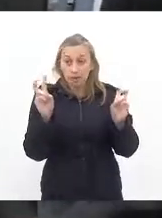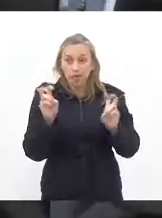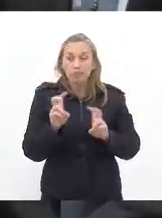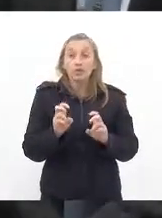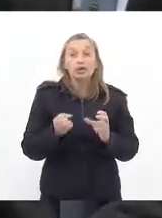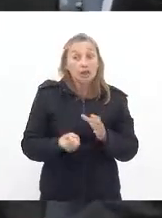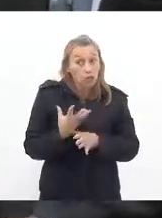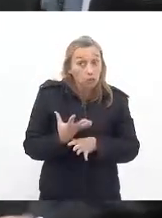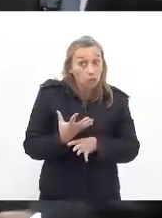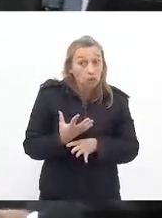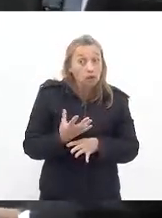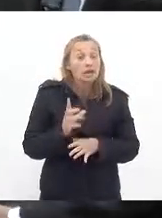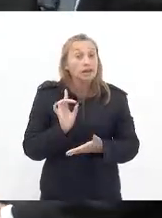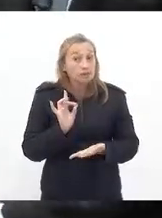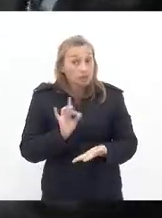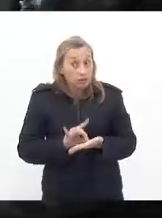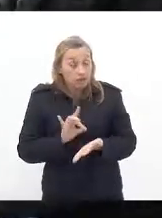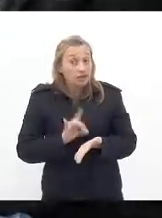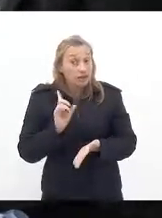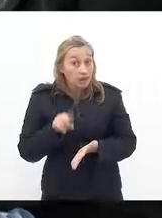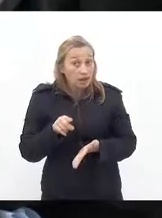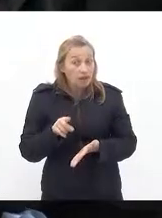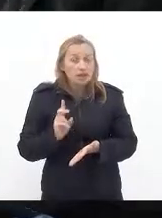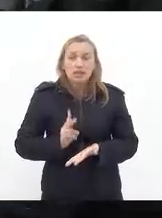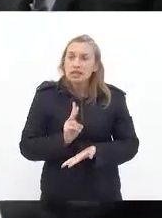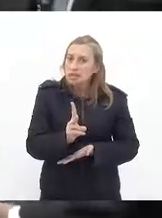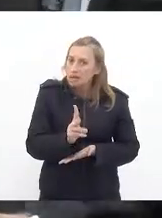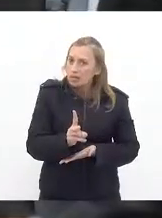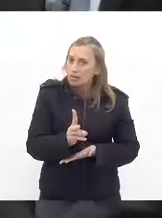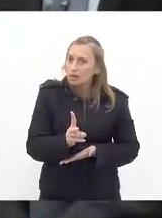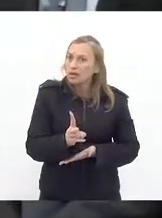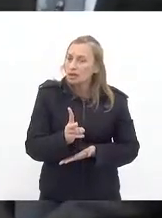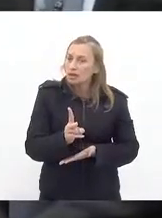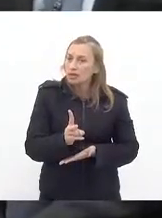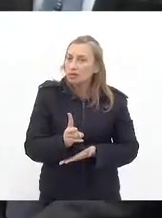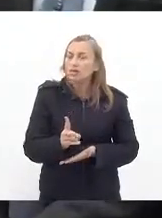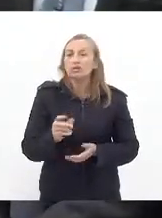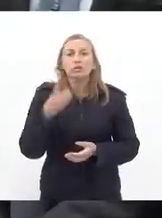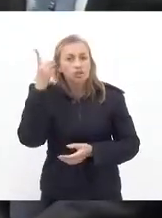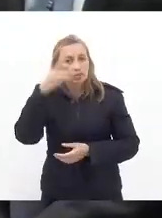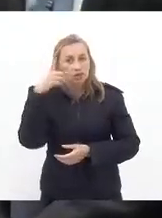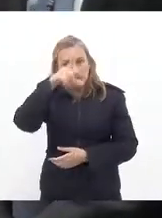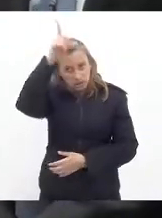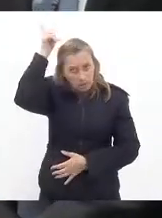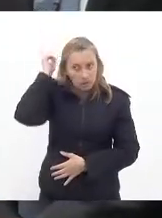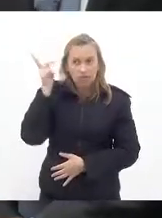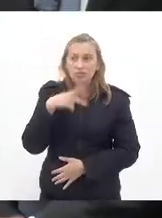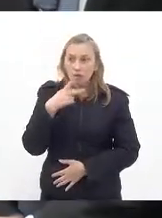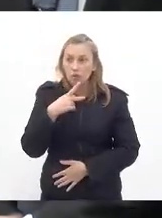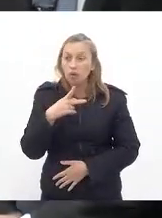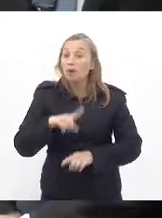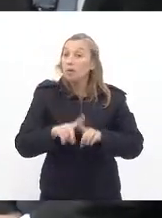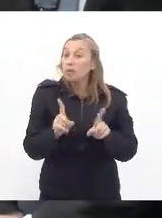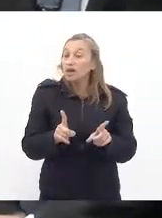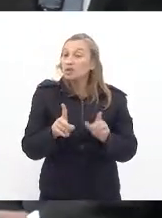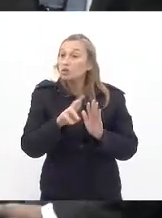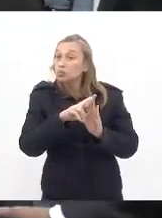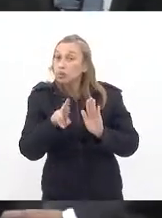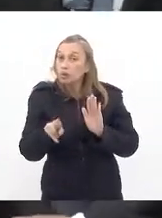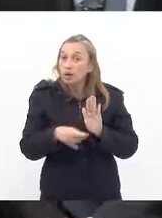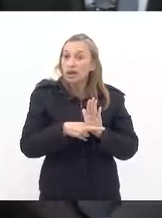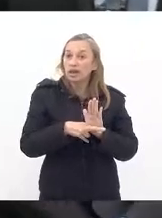criou se E é verdade sempre foi assim como o Deputado Luiz Paulo acaba de dizer mas o